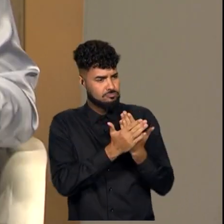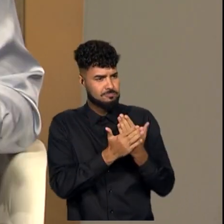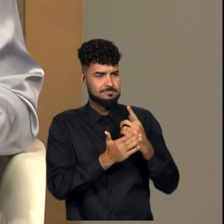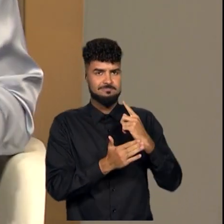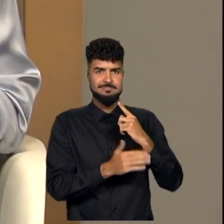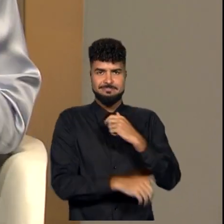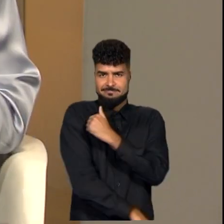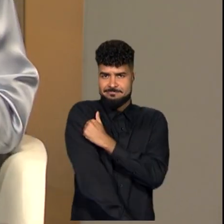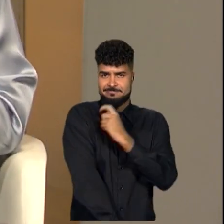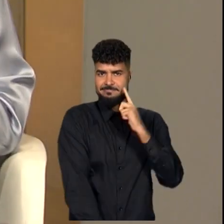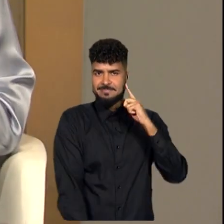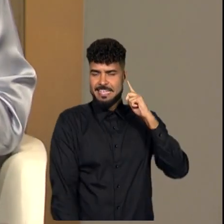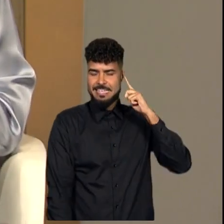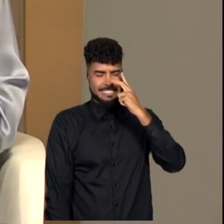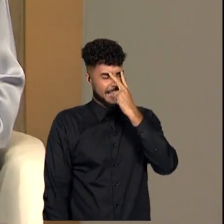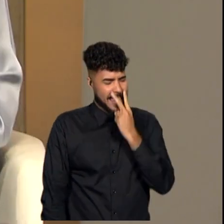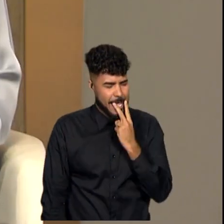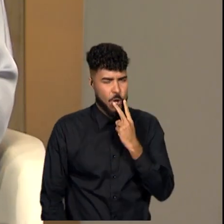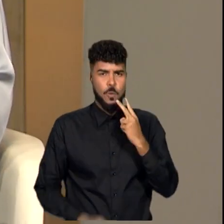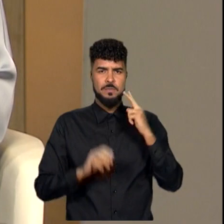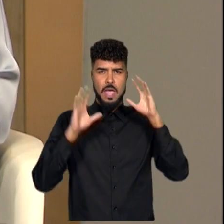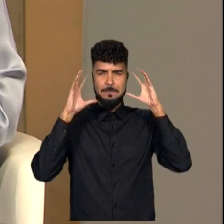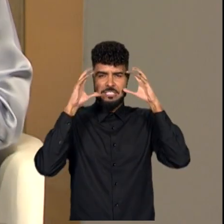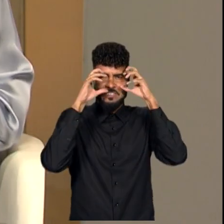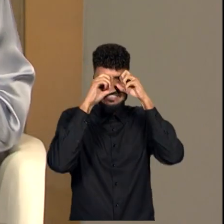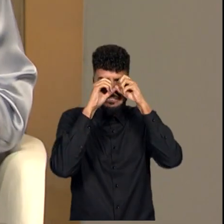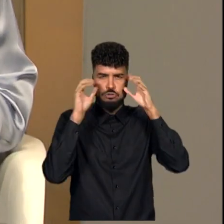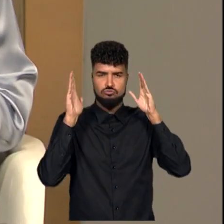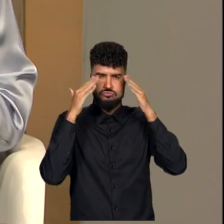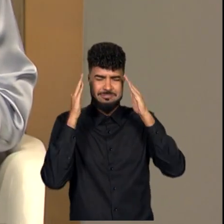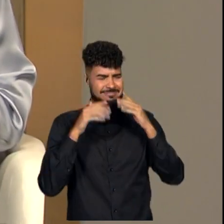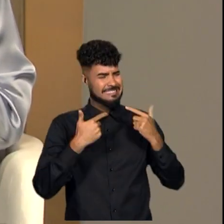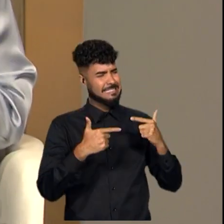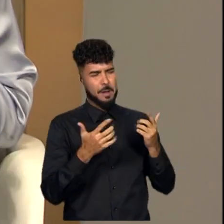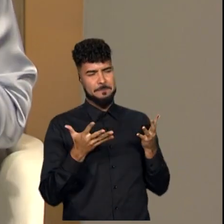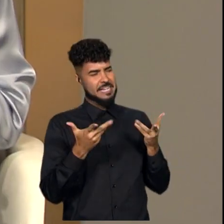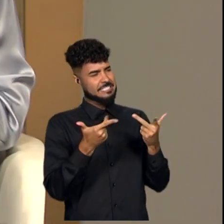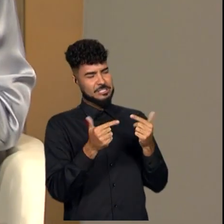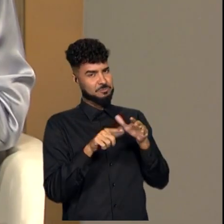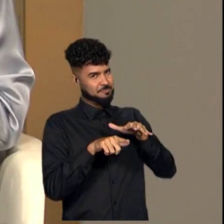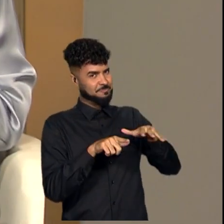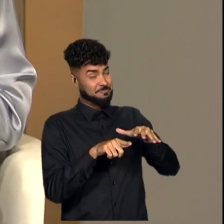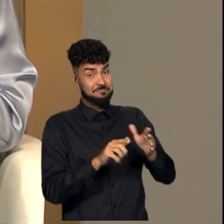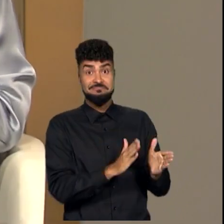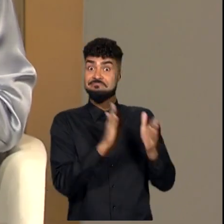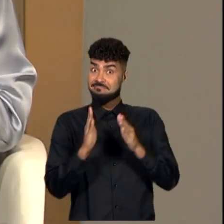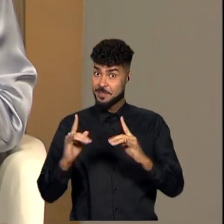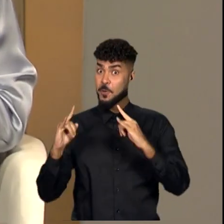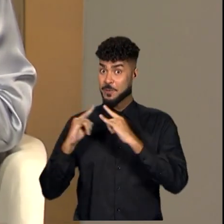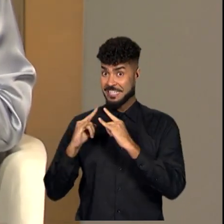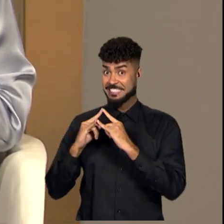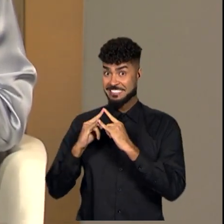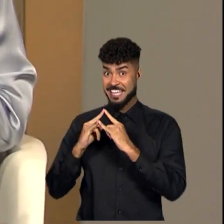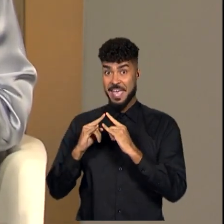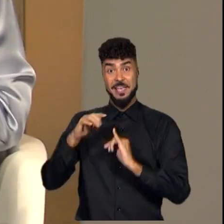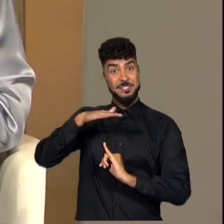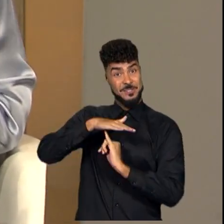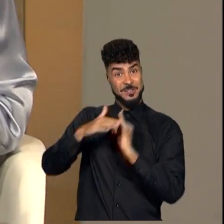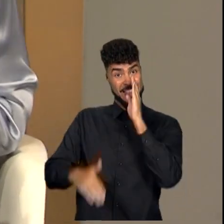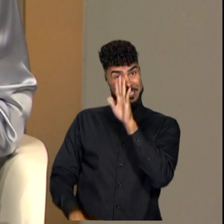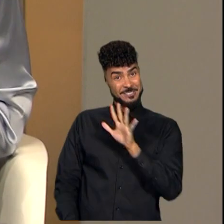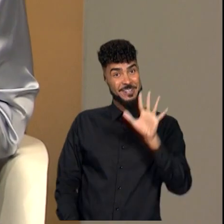que sejam cegos, com baixa visão, faz um trabalho belíssimo nesse sentido, e o INES, que é o Instituto Nacional, né,